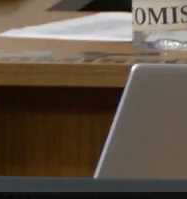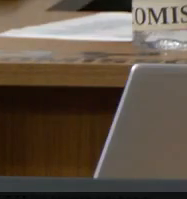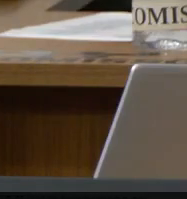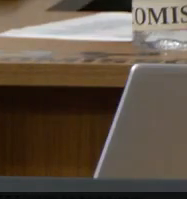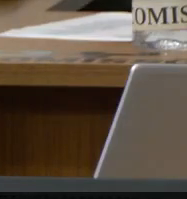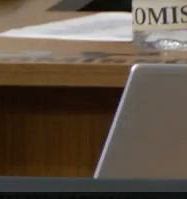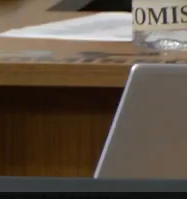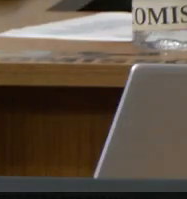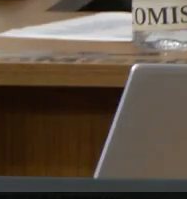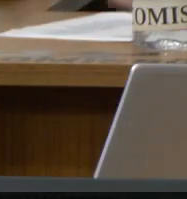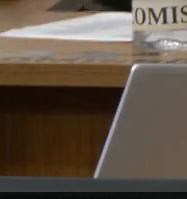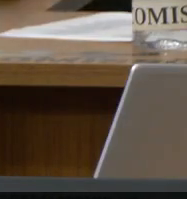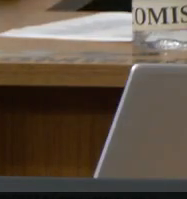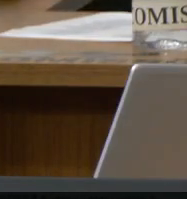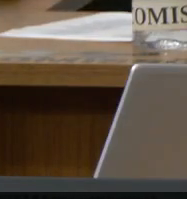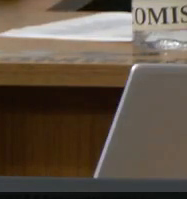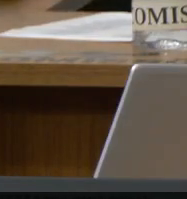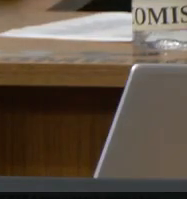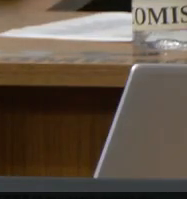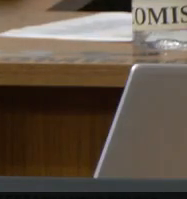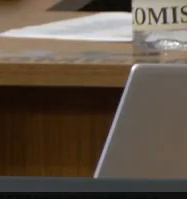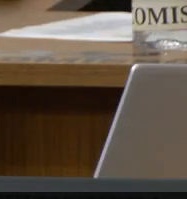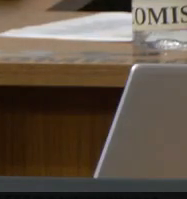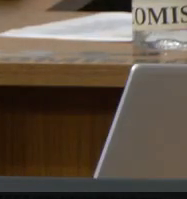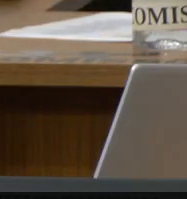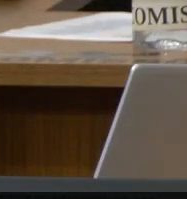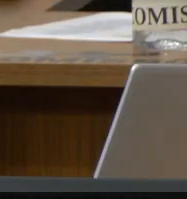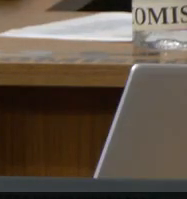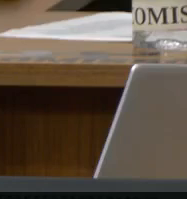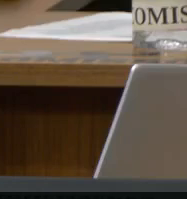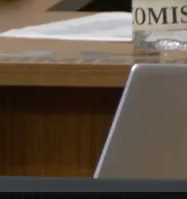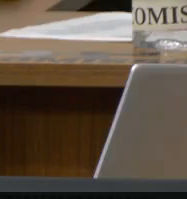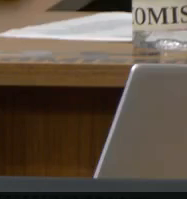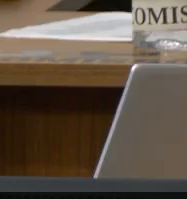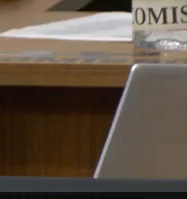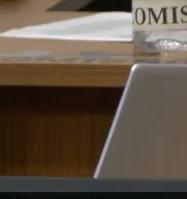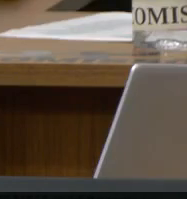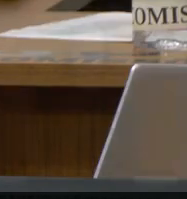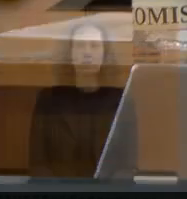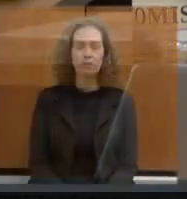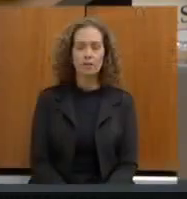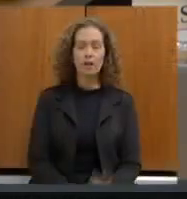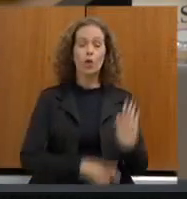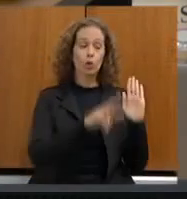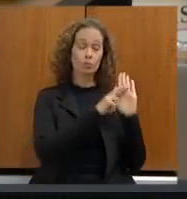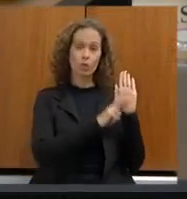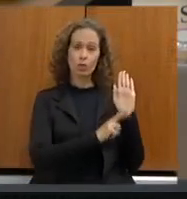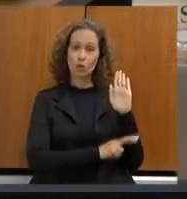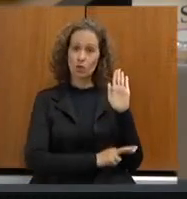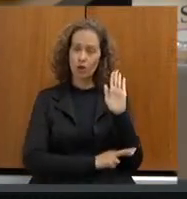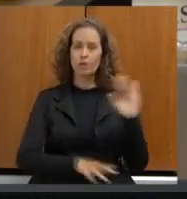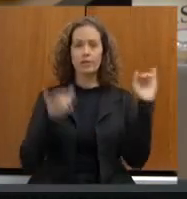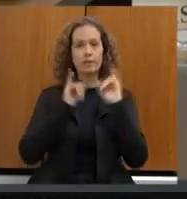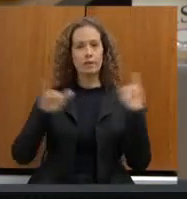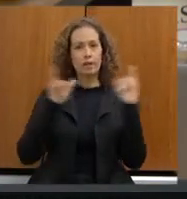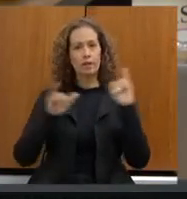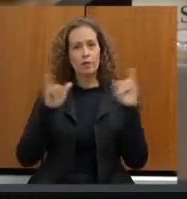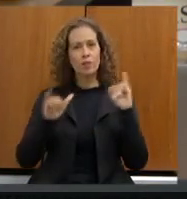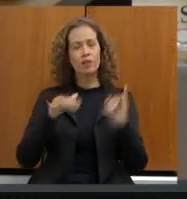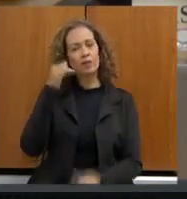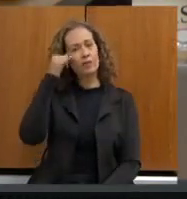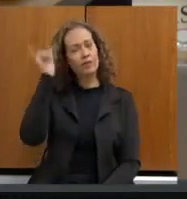nós tivemos atuações ampliação e atualização dos protocolos operacionais e campanhas preventivas